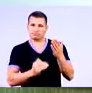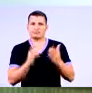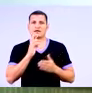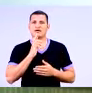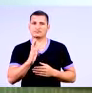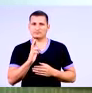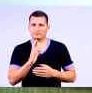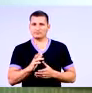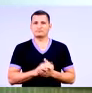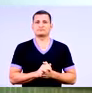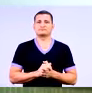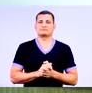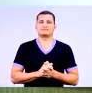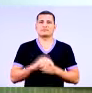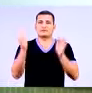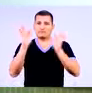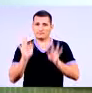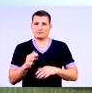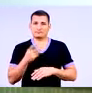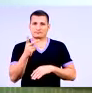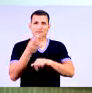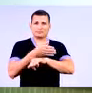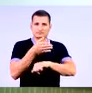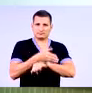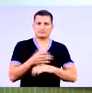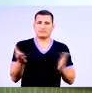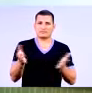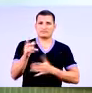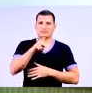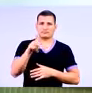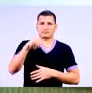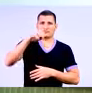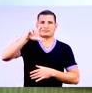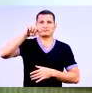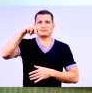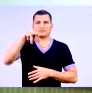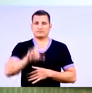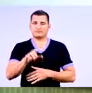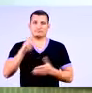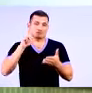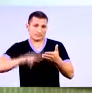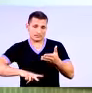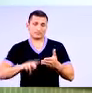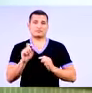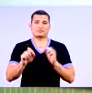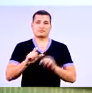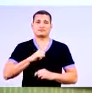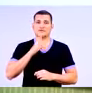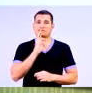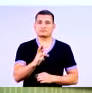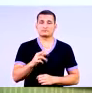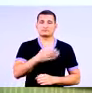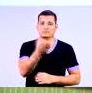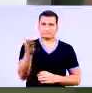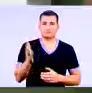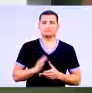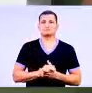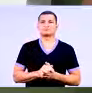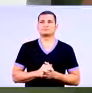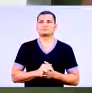a participação de vocês e o professor Mel que agora vai ler o que nós já temos aqui de retorno, ok? Bom, pessoal,